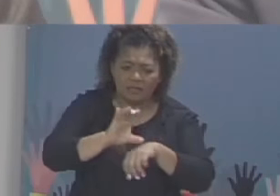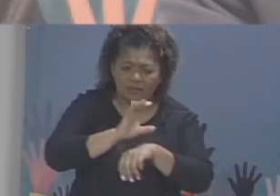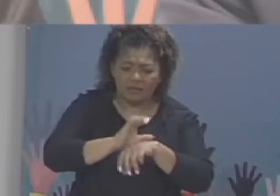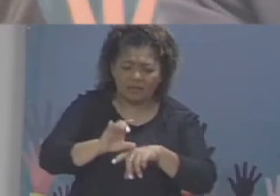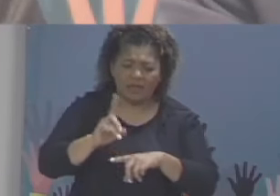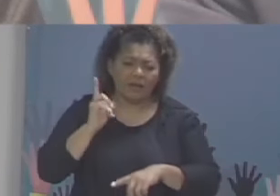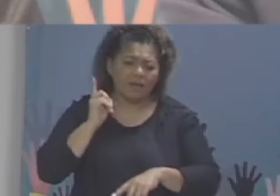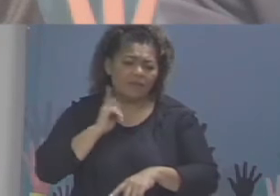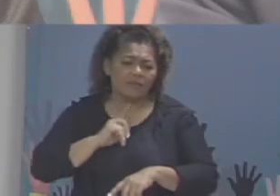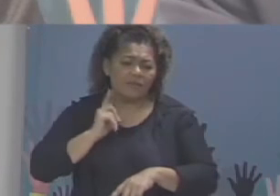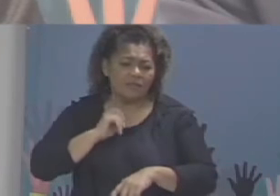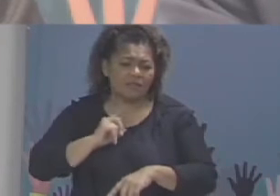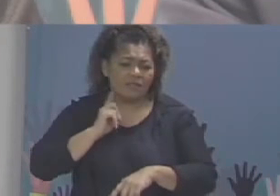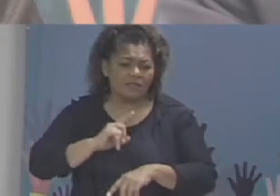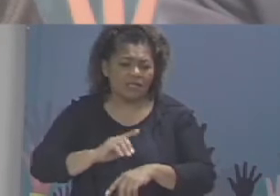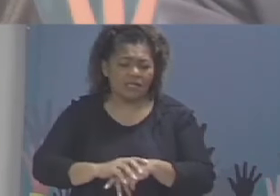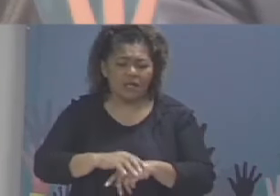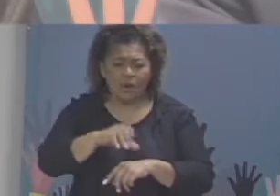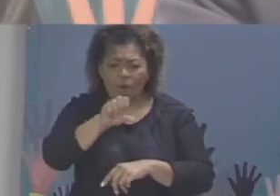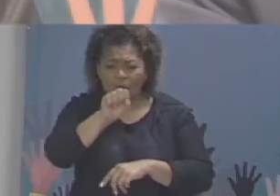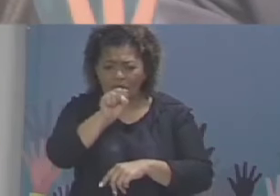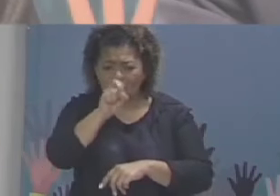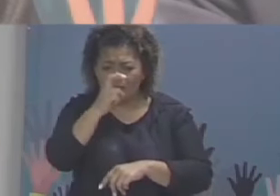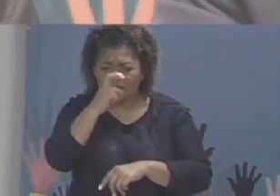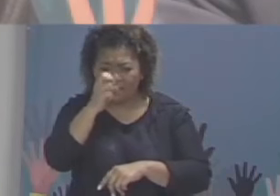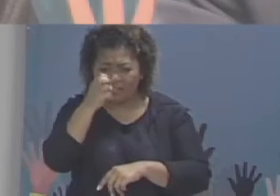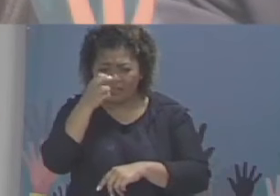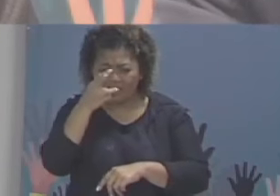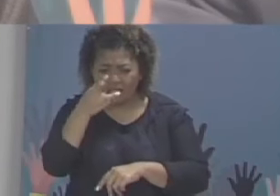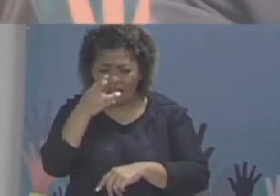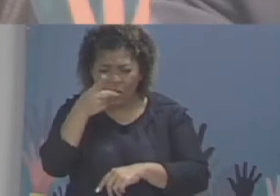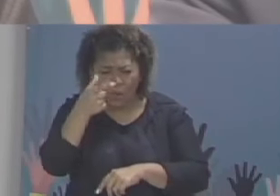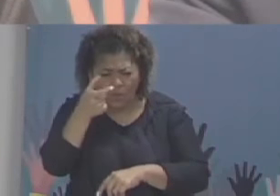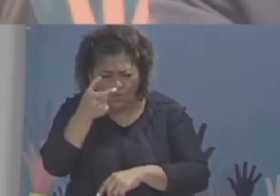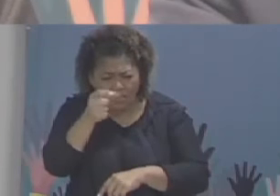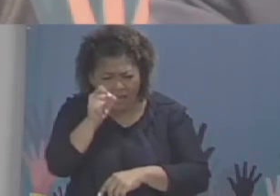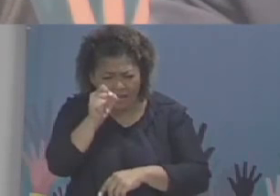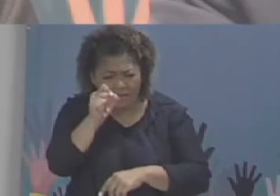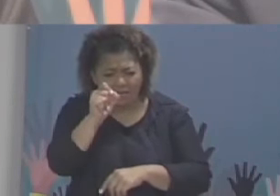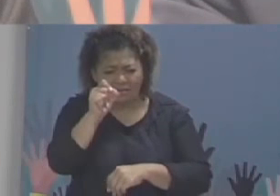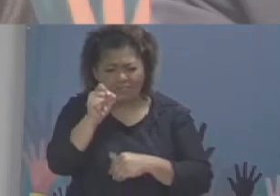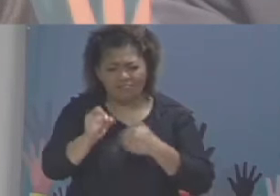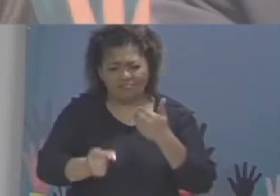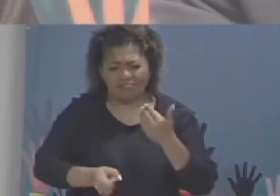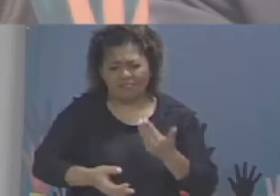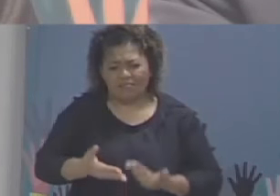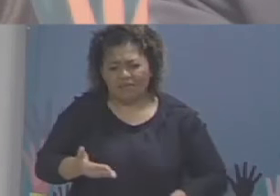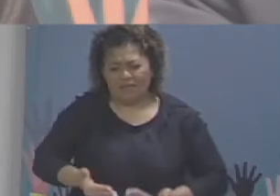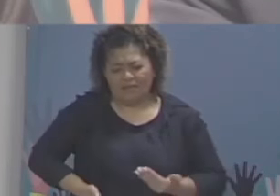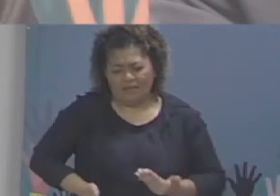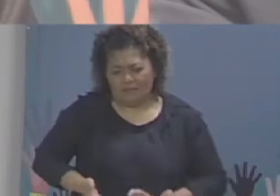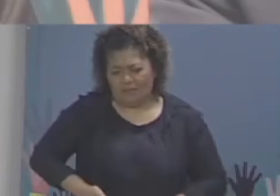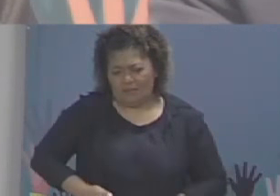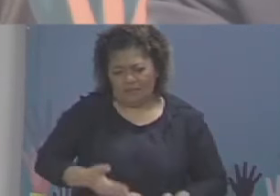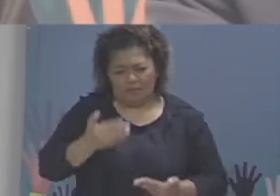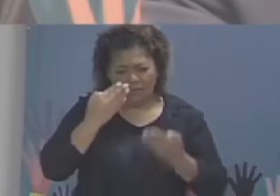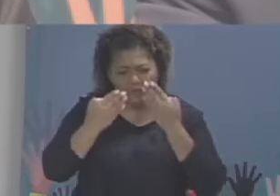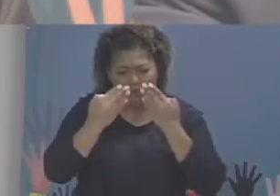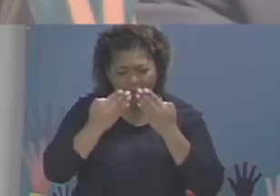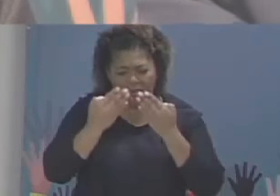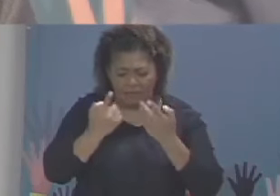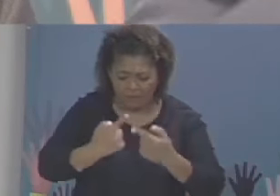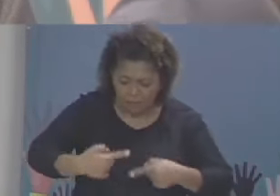por exemplo, eu fui presidente de 853 municípios com 10 profissionais. É impossível você fiscalizar. Por isso que nós temos que contar com a parceria de quem? Da